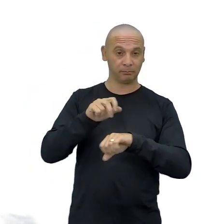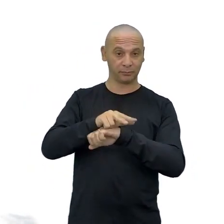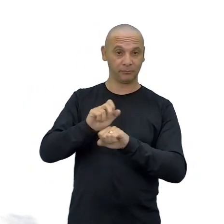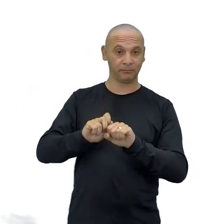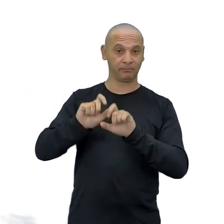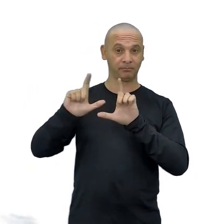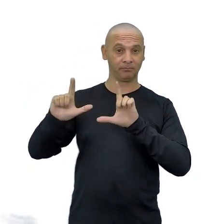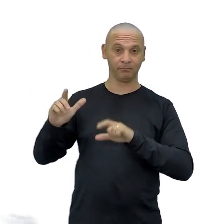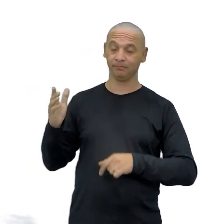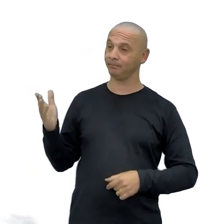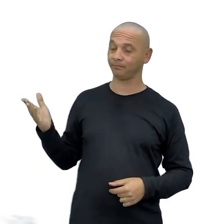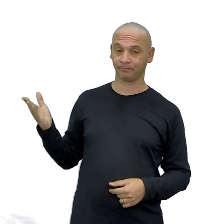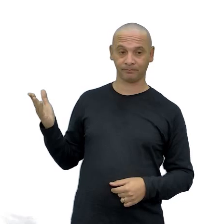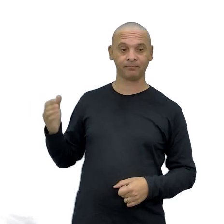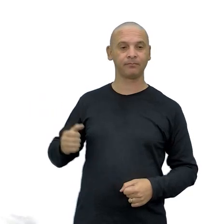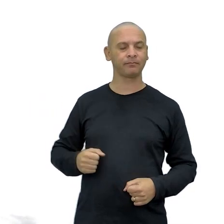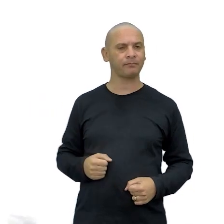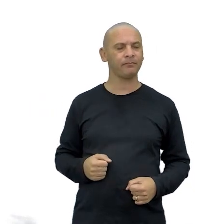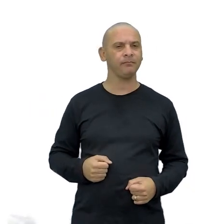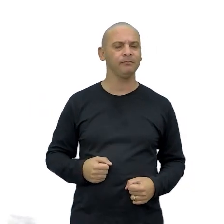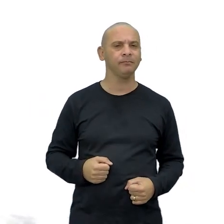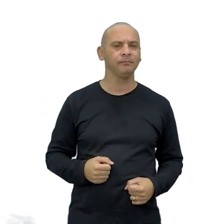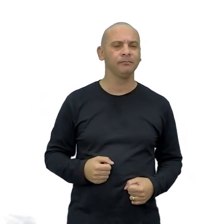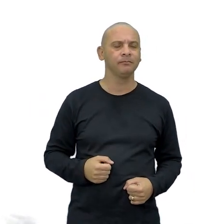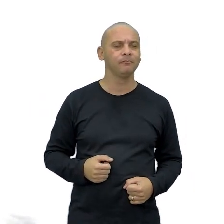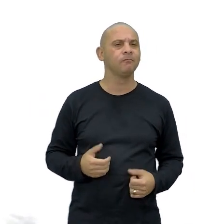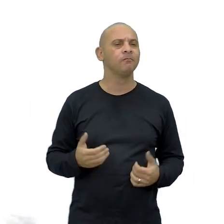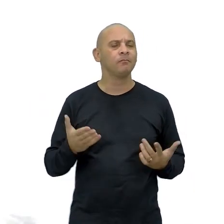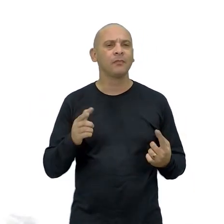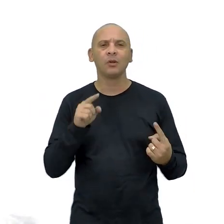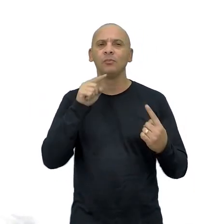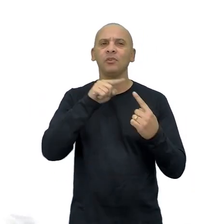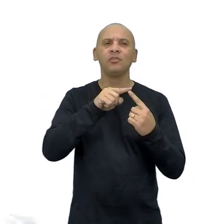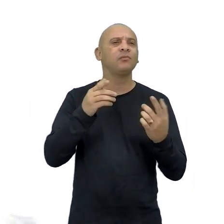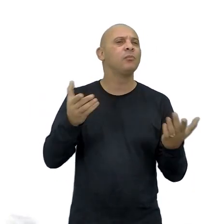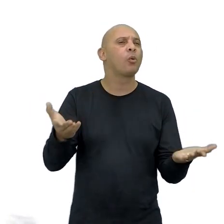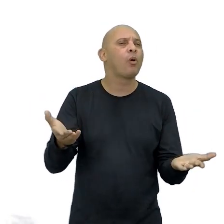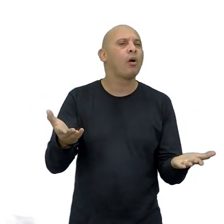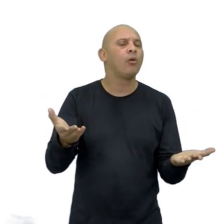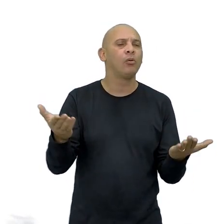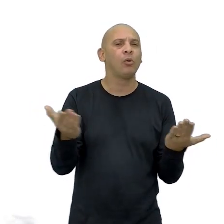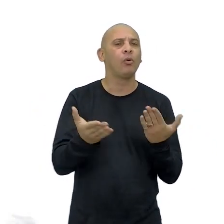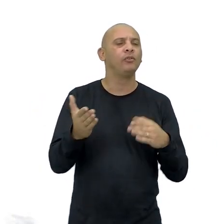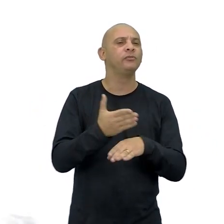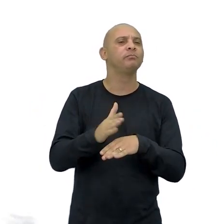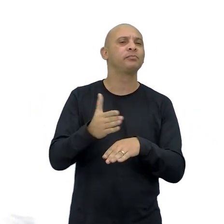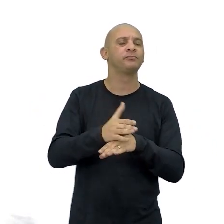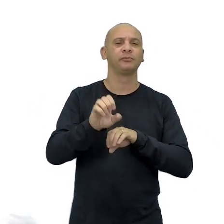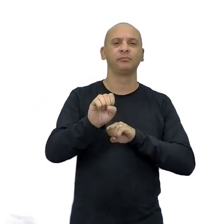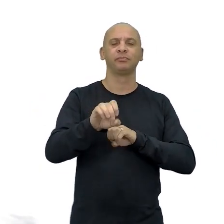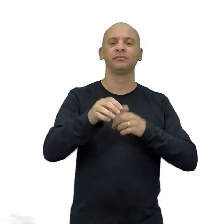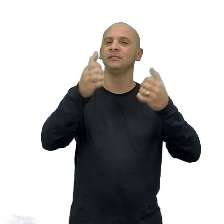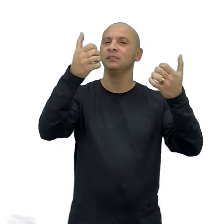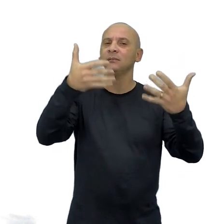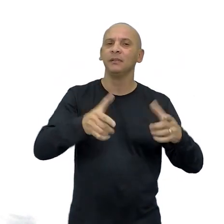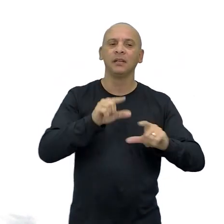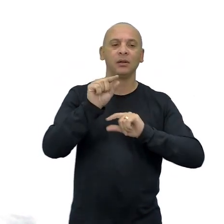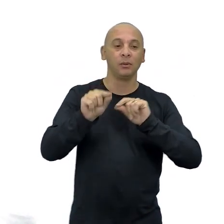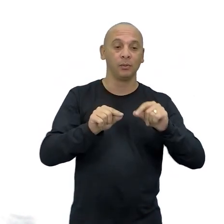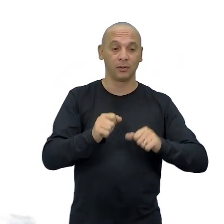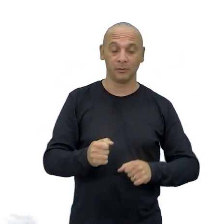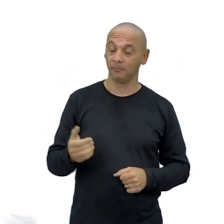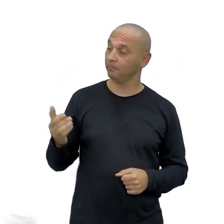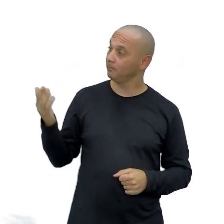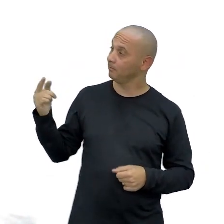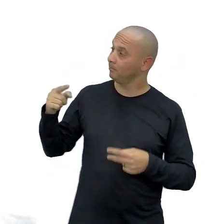Próximo slide, por favor. E agora o nosso objetivo dessa formação. O que faremos?